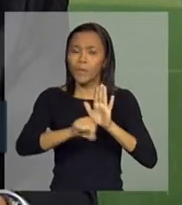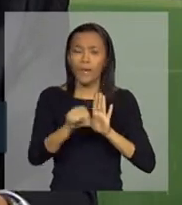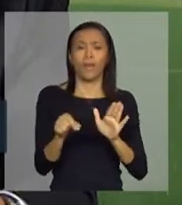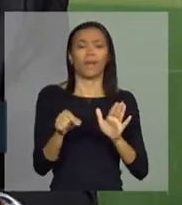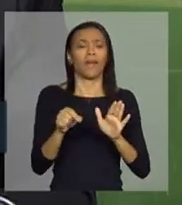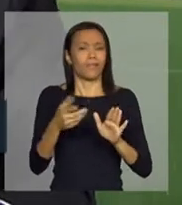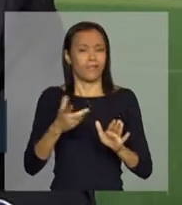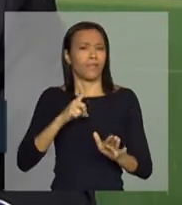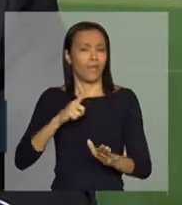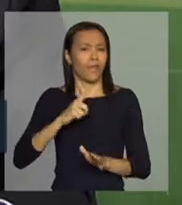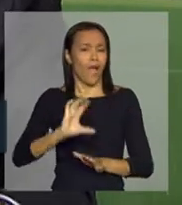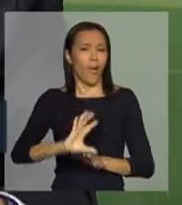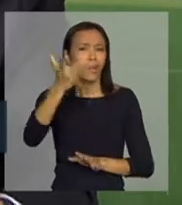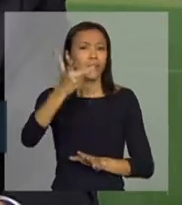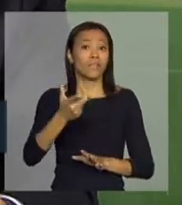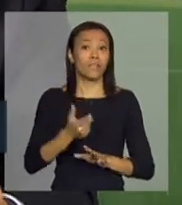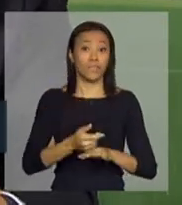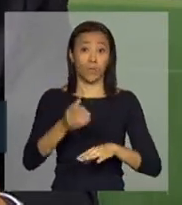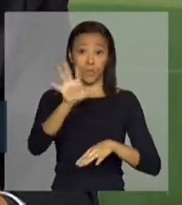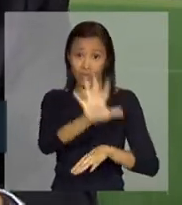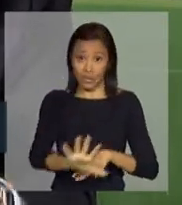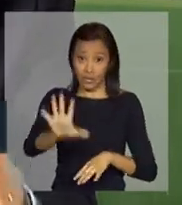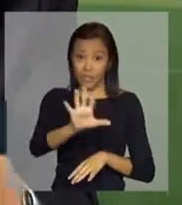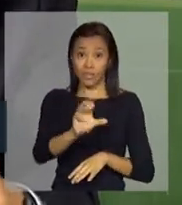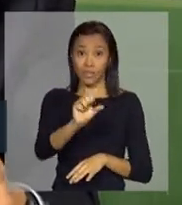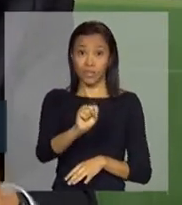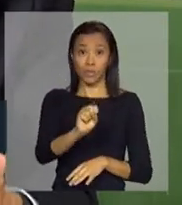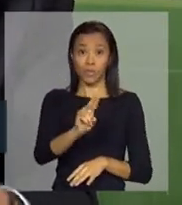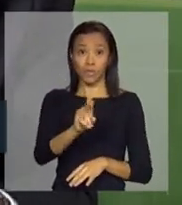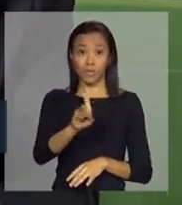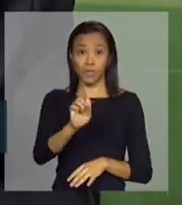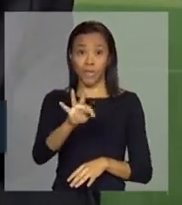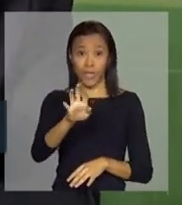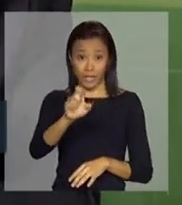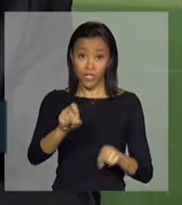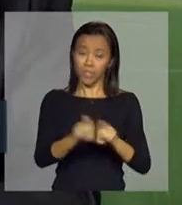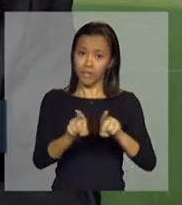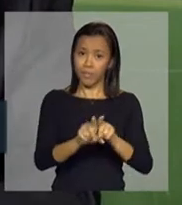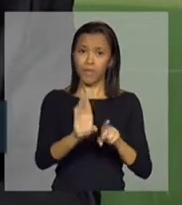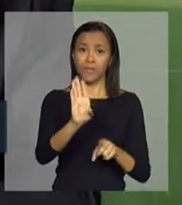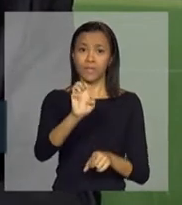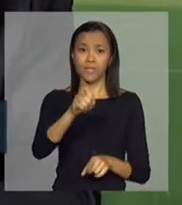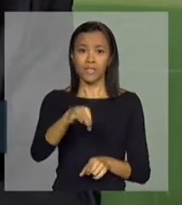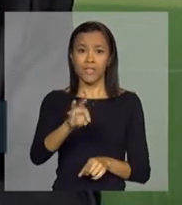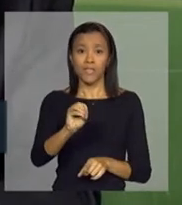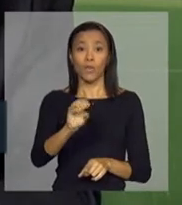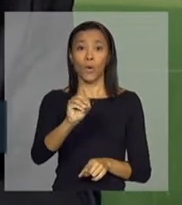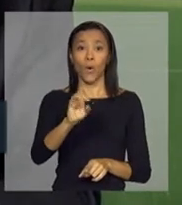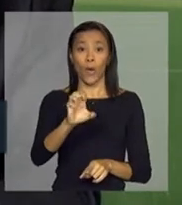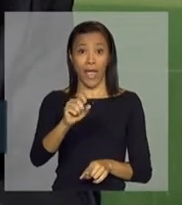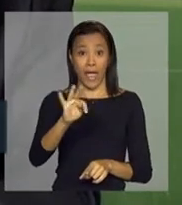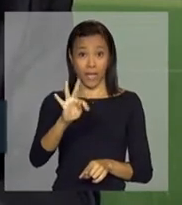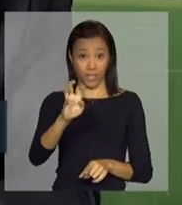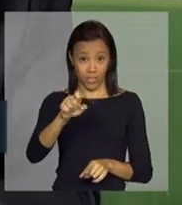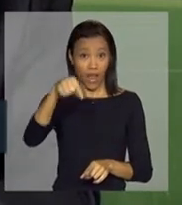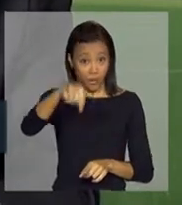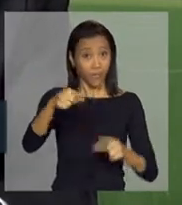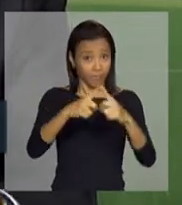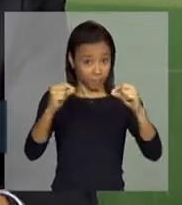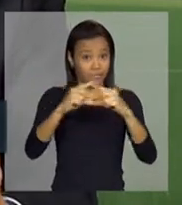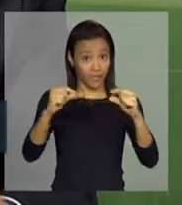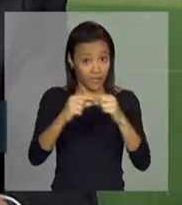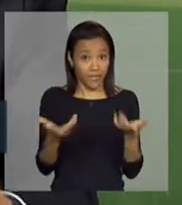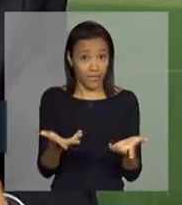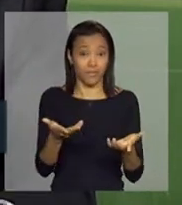predominantemente na região sudeste é verdade e aqui na centro-oeste no caso do Distrito Federal de Brasília